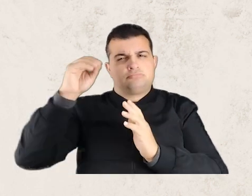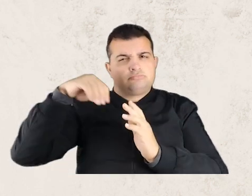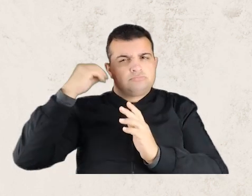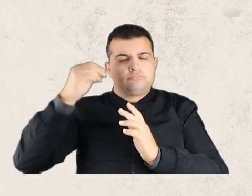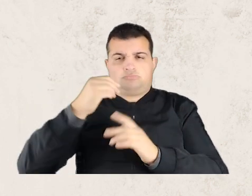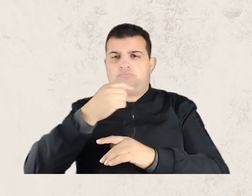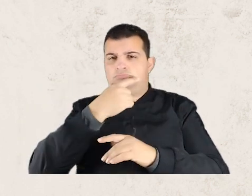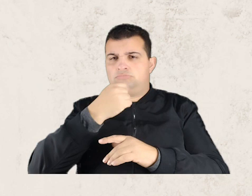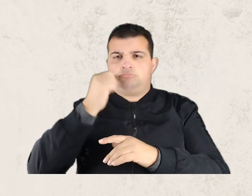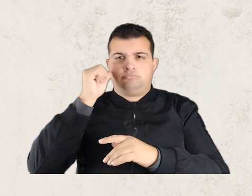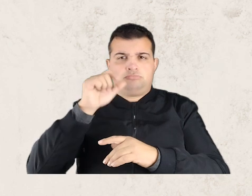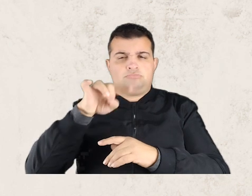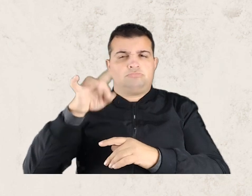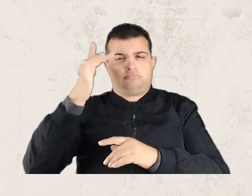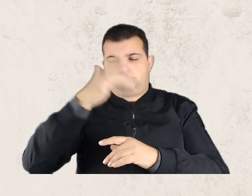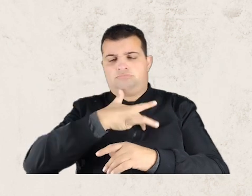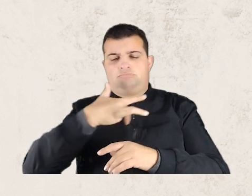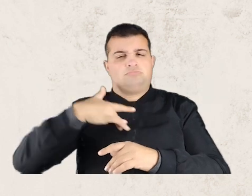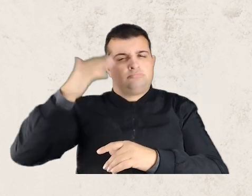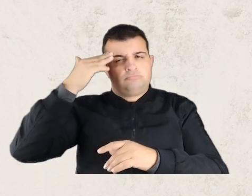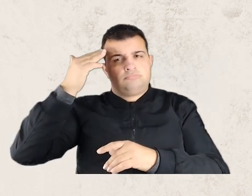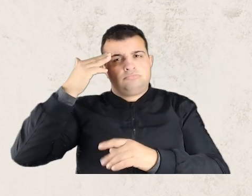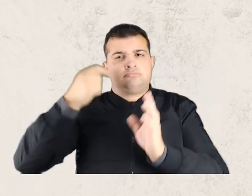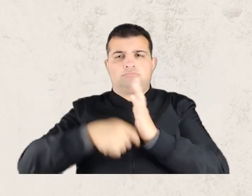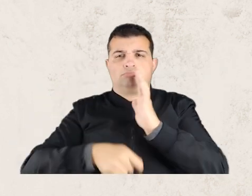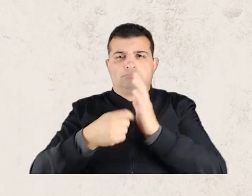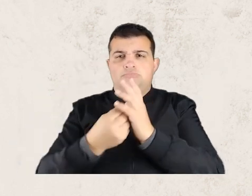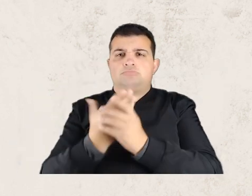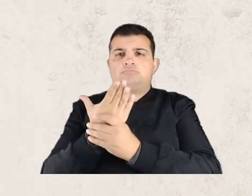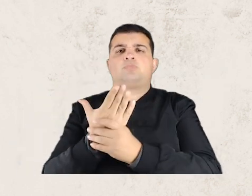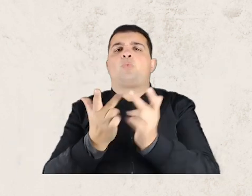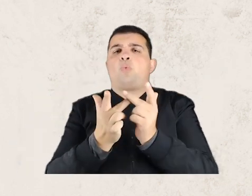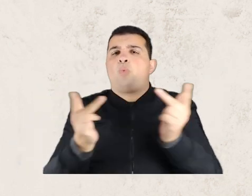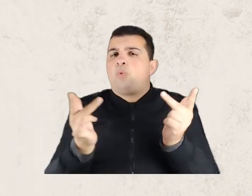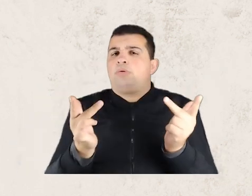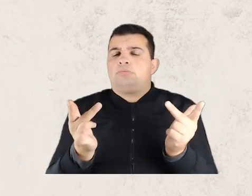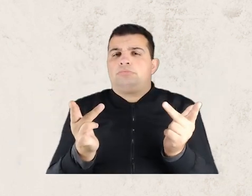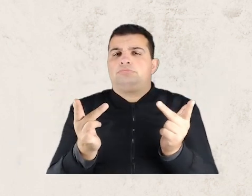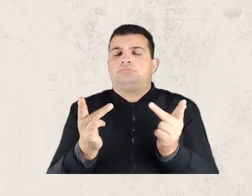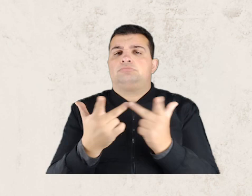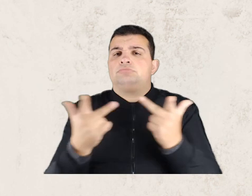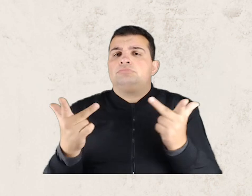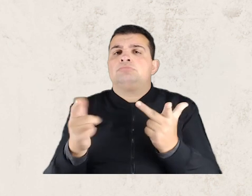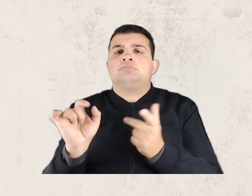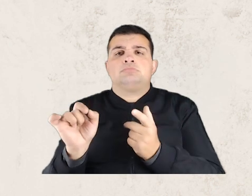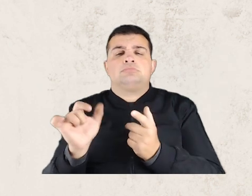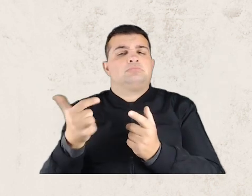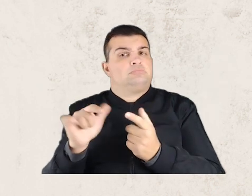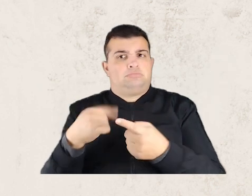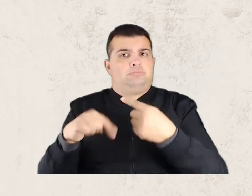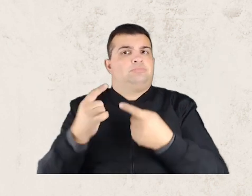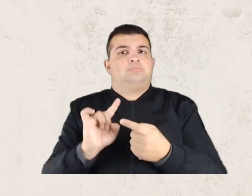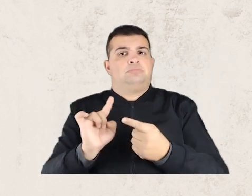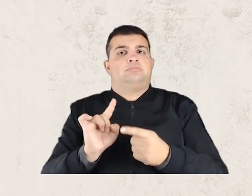E o aquilombamento, ele é uma tentativa que eu estou junto de tantos outros pesquisadores, psicólogas